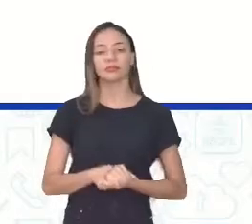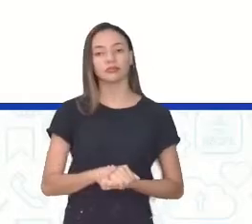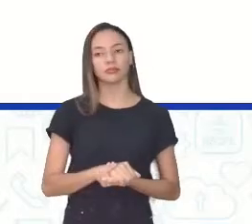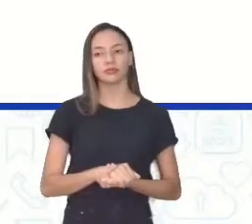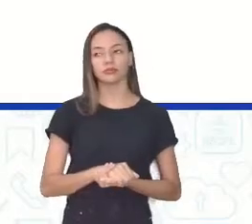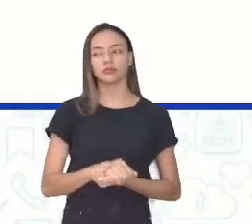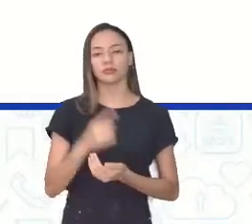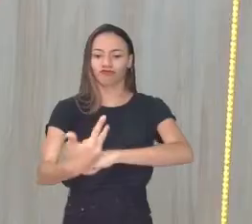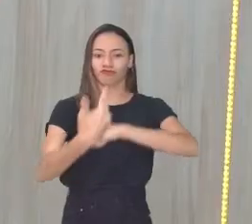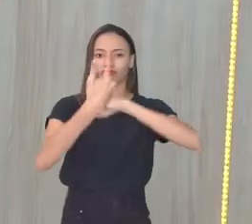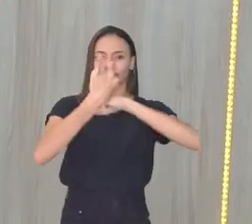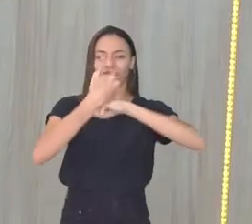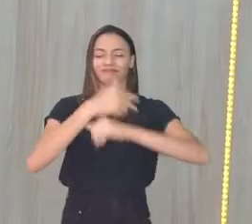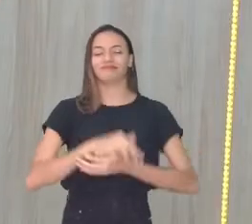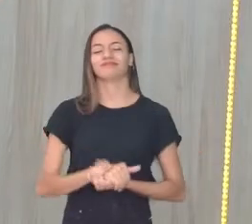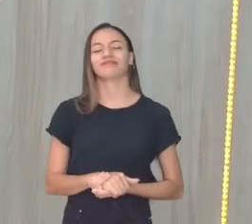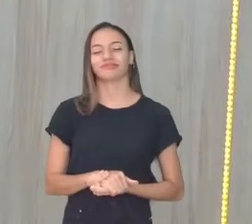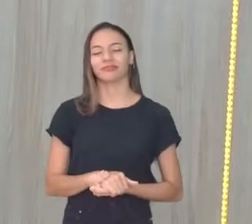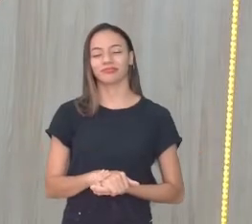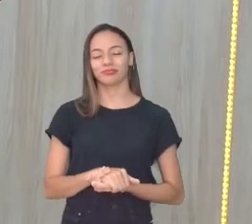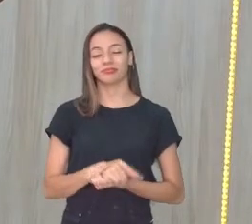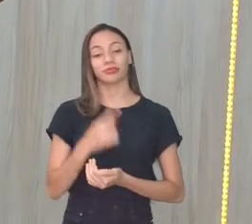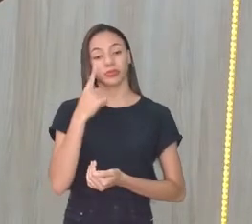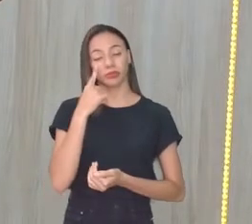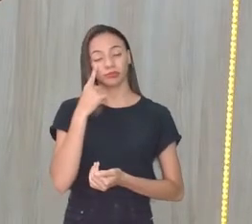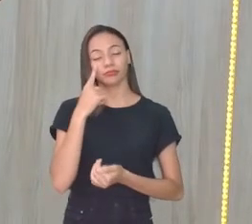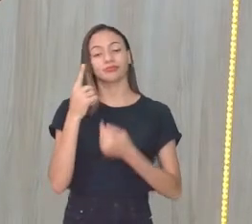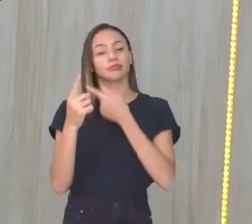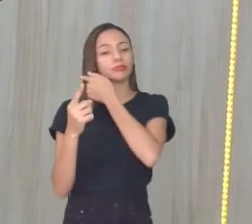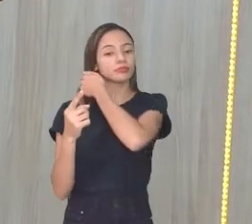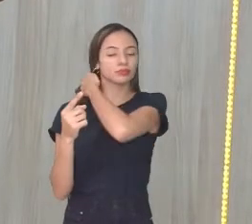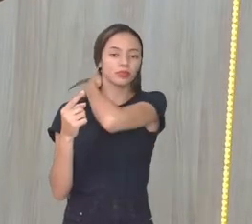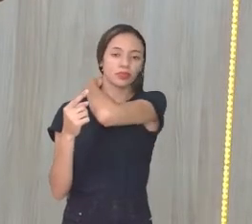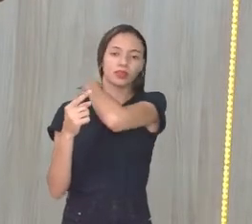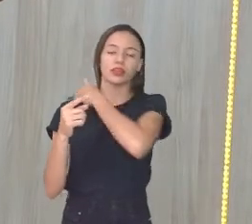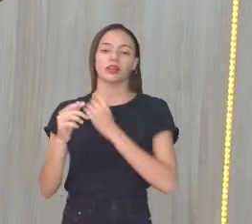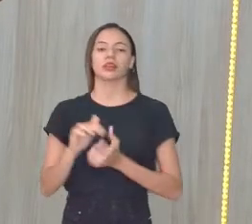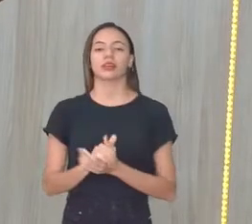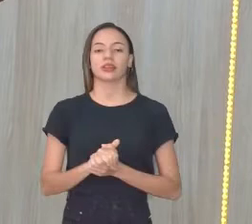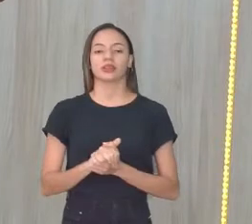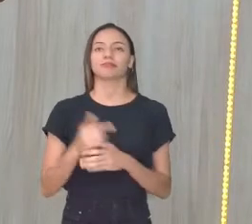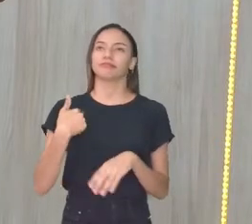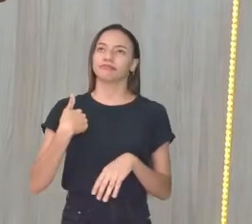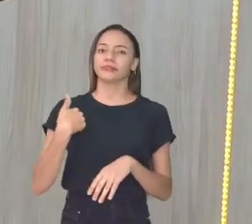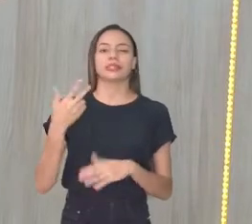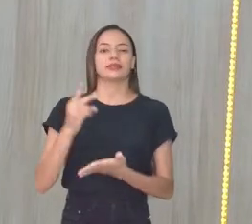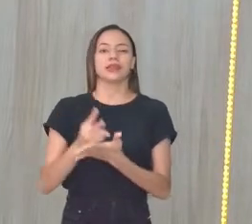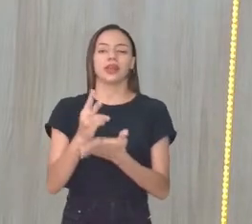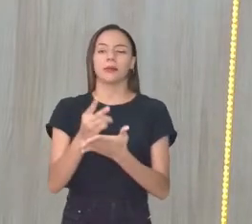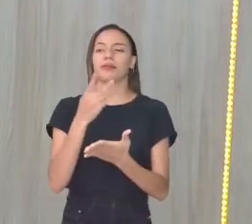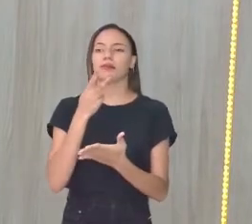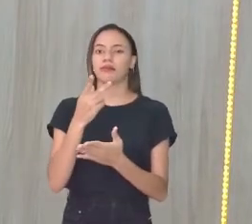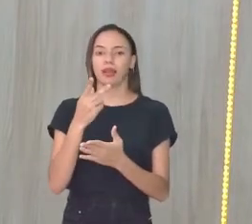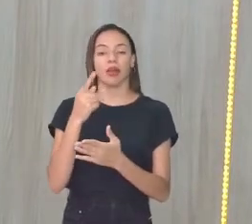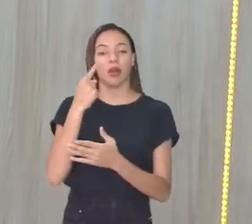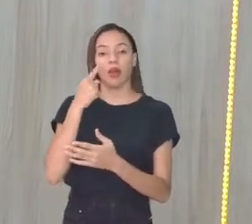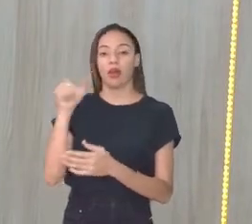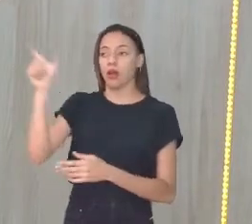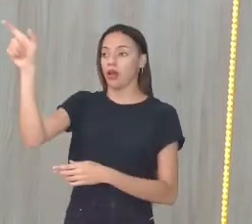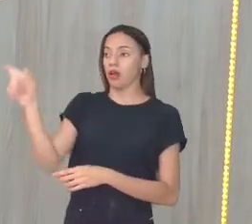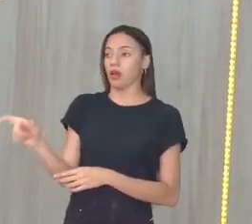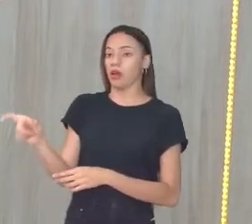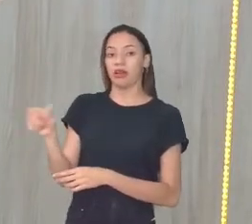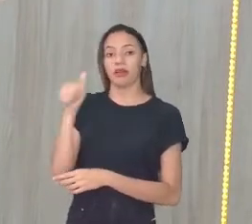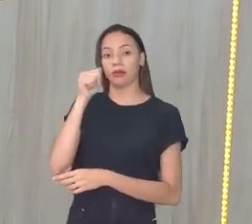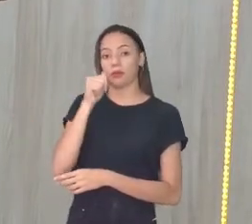para mim aqui rapidinho, Juninho Play. Mas vê bem uma coisa: a gente costuma dizer que a mulher ela